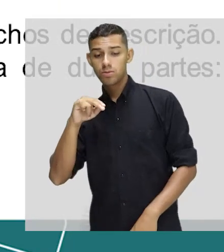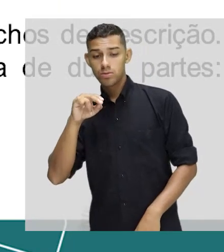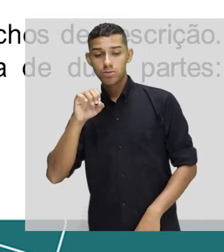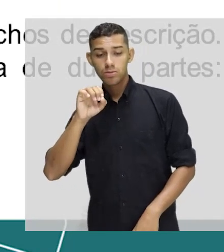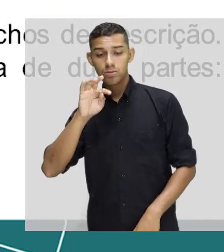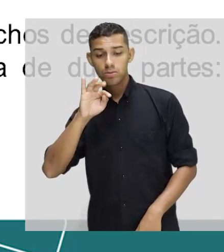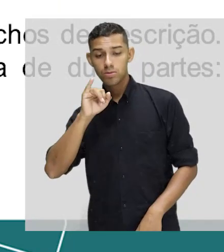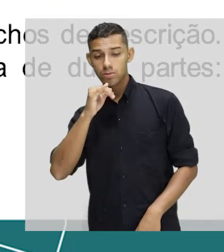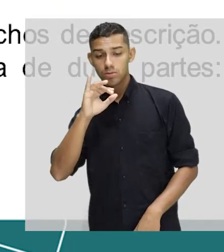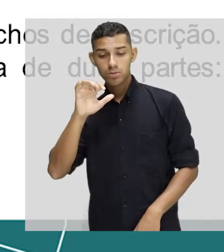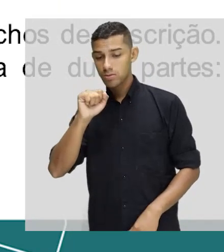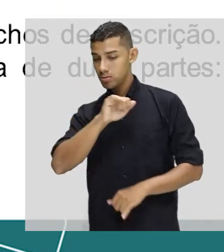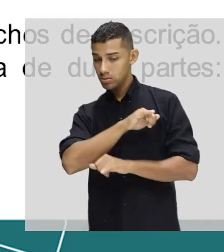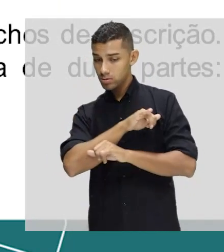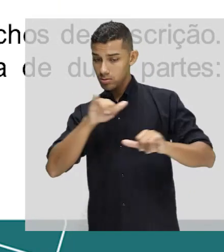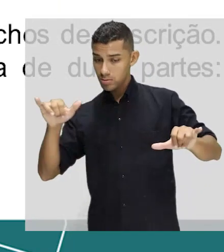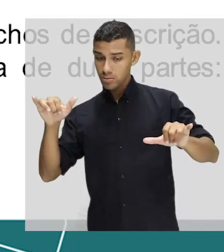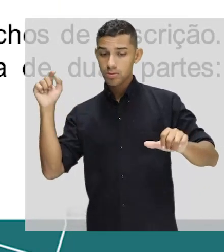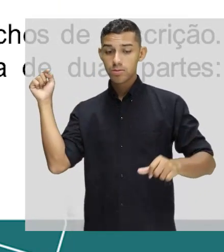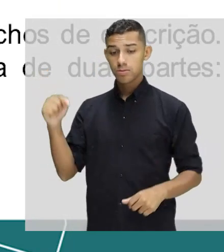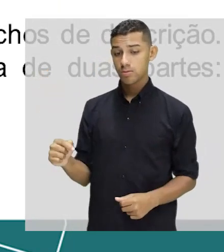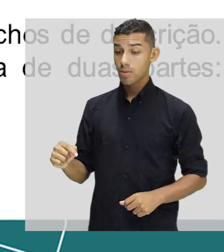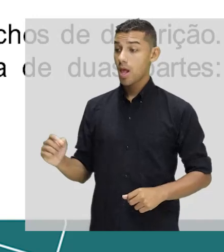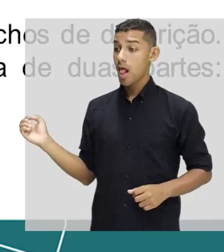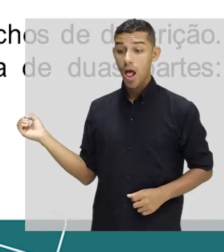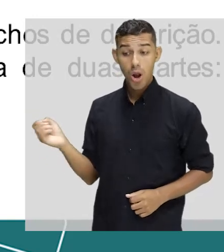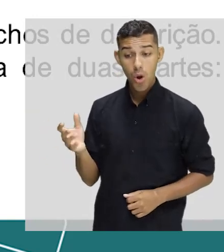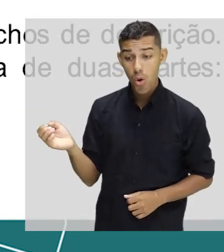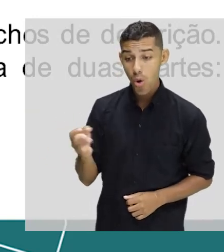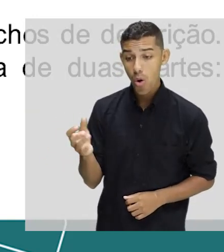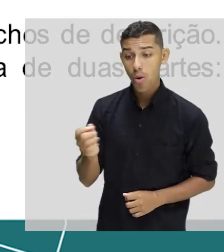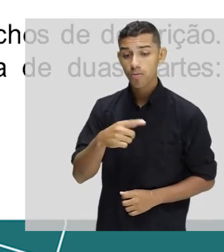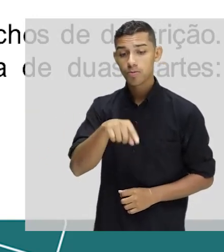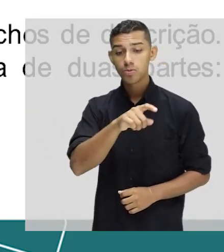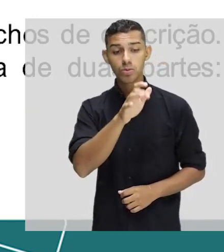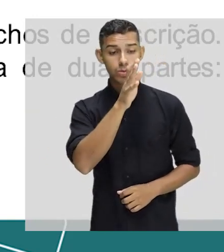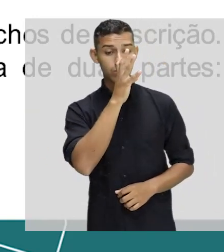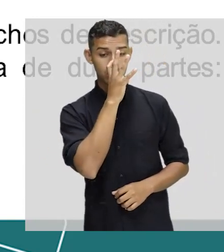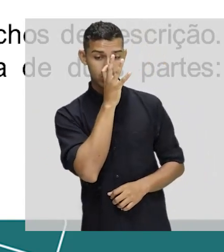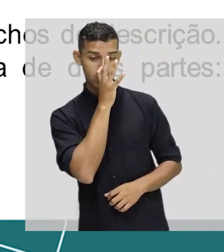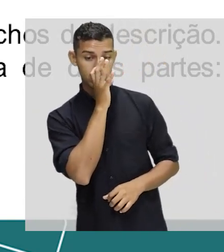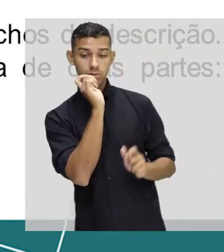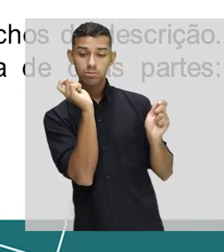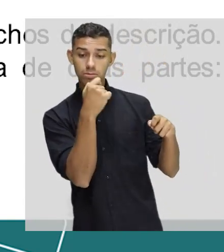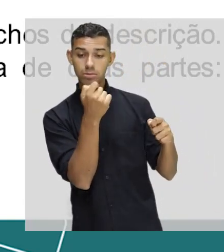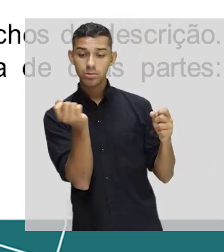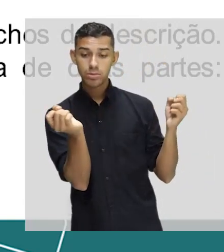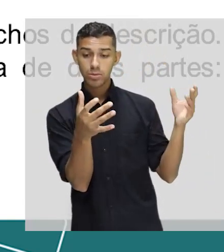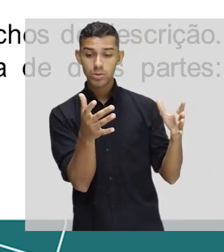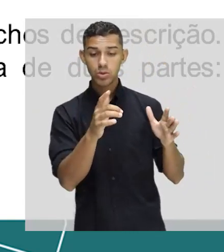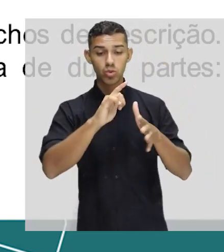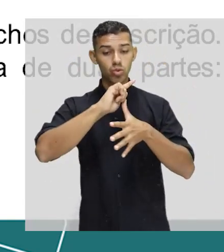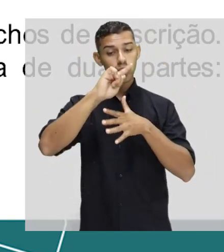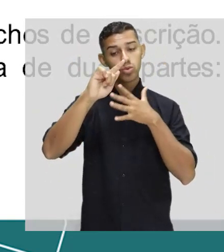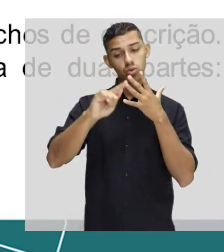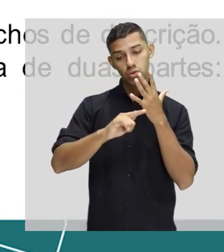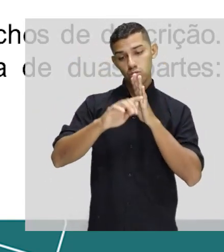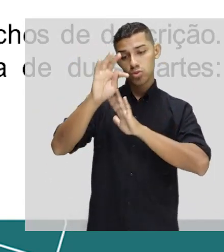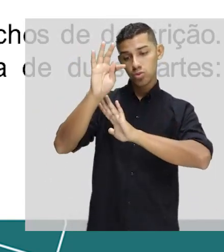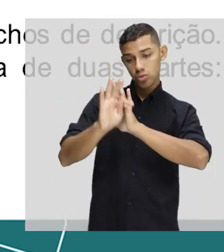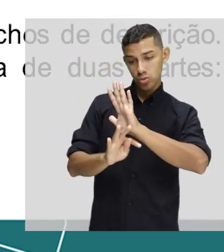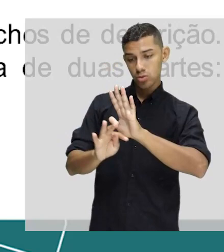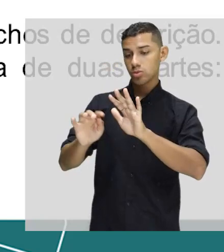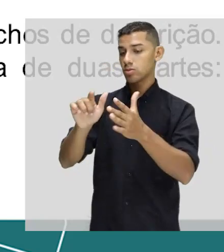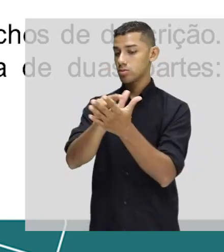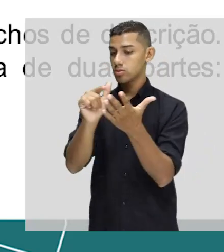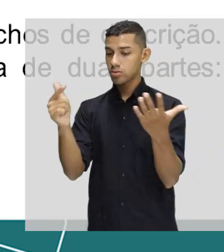o relato de um fato novo, que desperta o interesse do público-alvo do jornal. É um gênero textual tipicamente